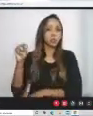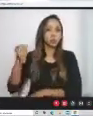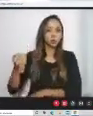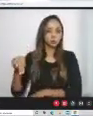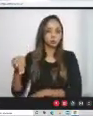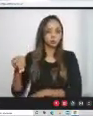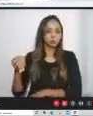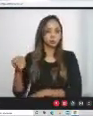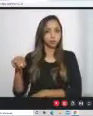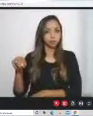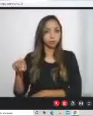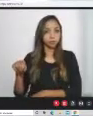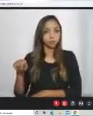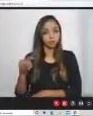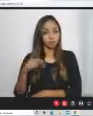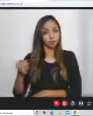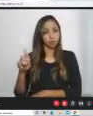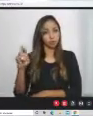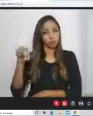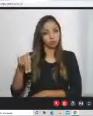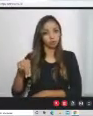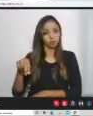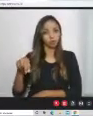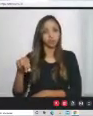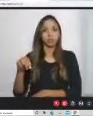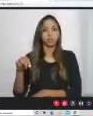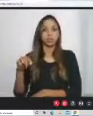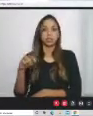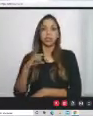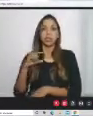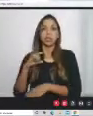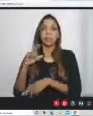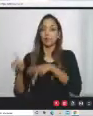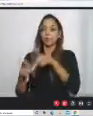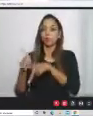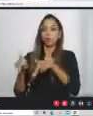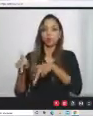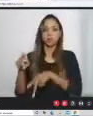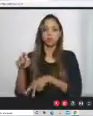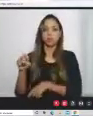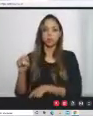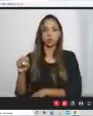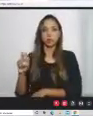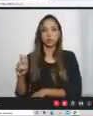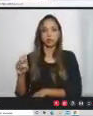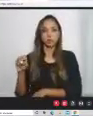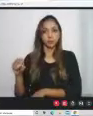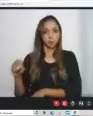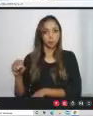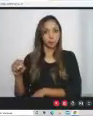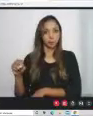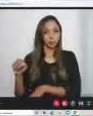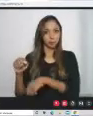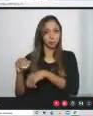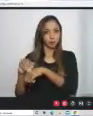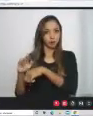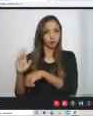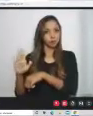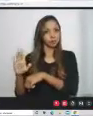Grande do Norte ela tem acima de 85 mil habitantes. E Nova Parnamirim é um bairro de Parnamirim, né, e que tem